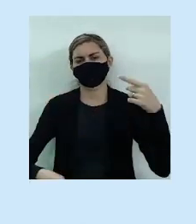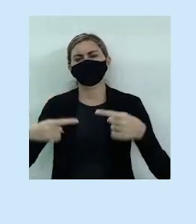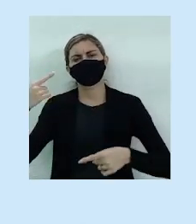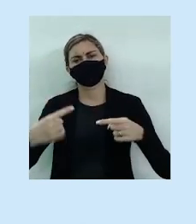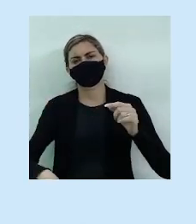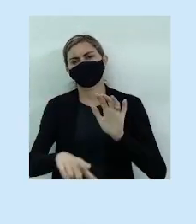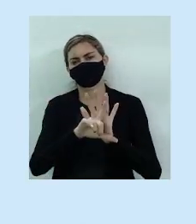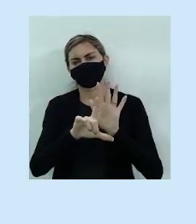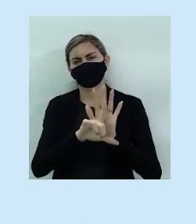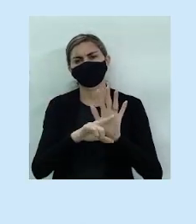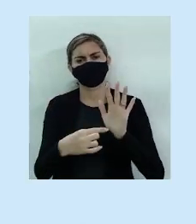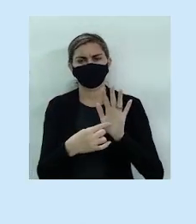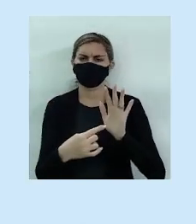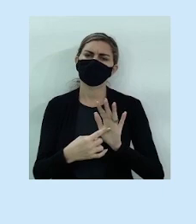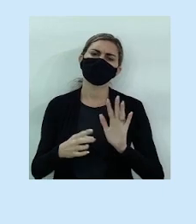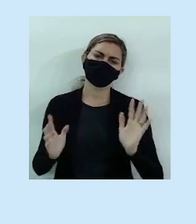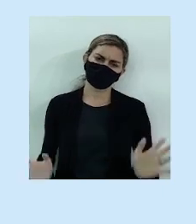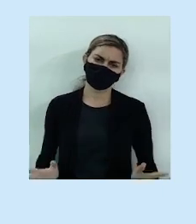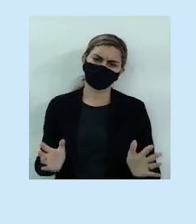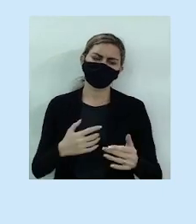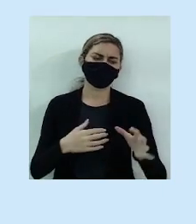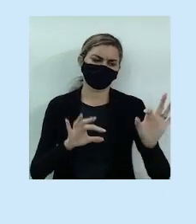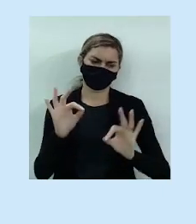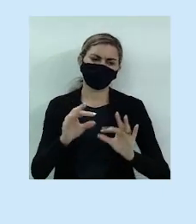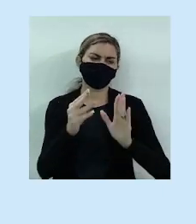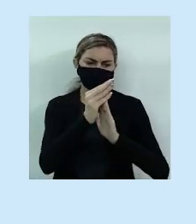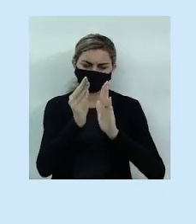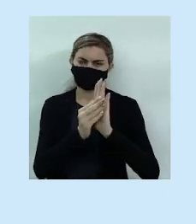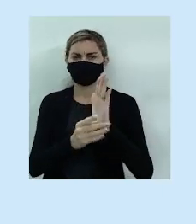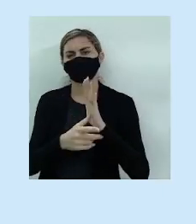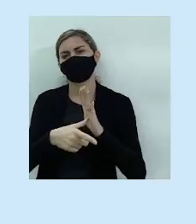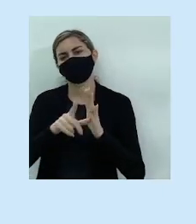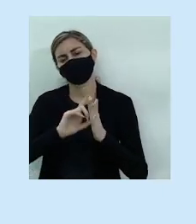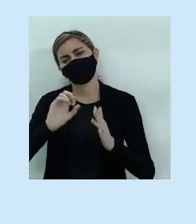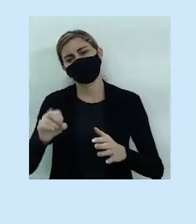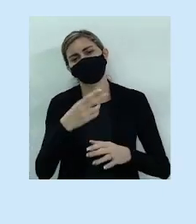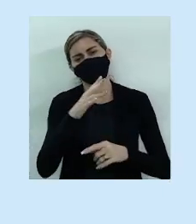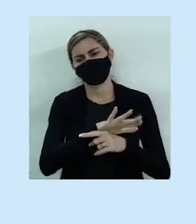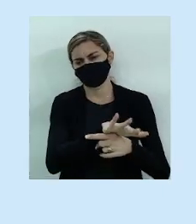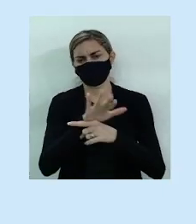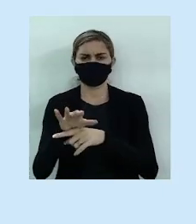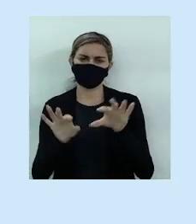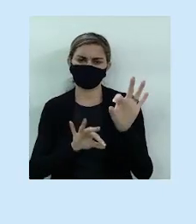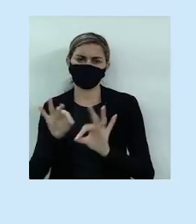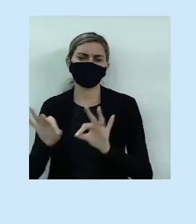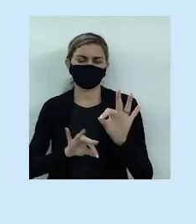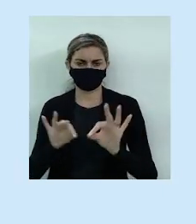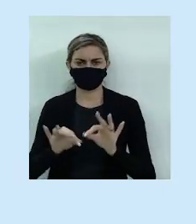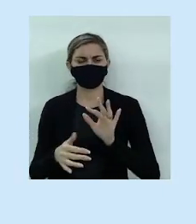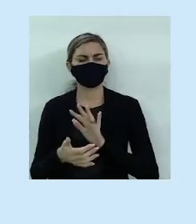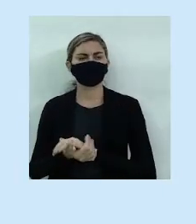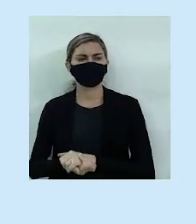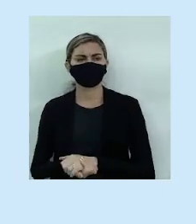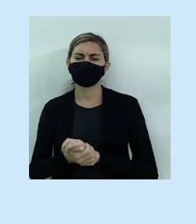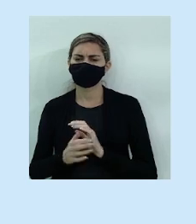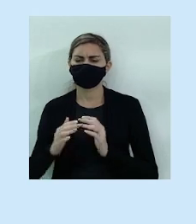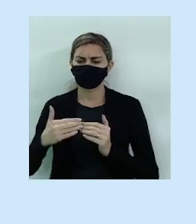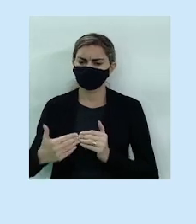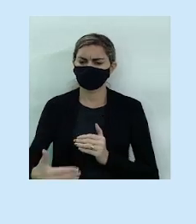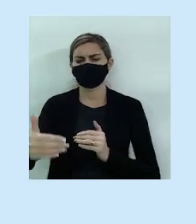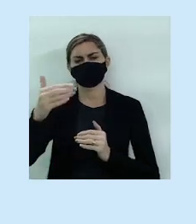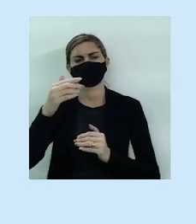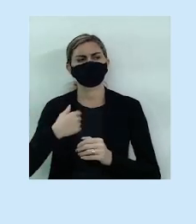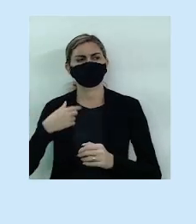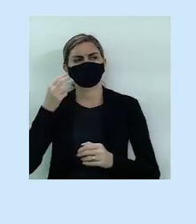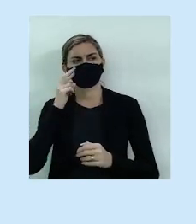aquelas diretrizes que já foram formatadas, registradas antes, ou a gente vai ajudar a construir. Seguindo, a